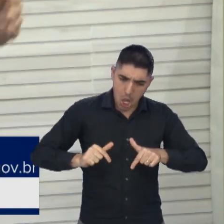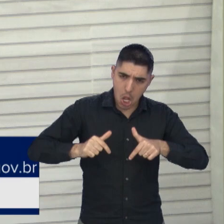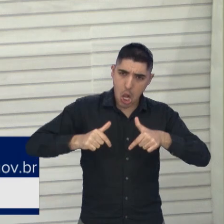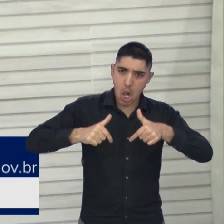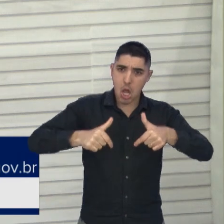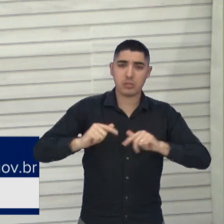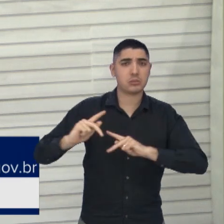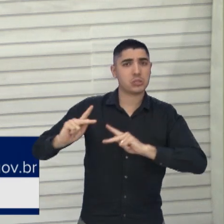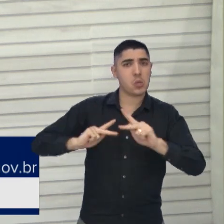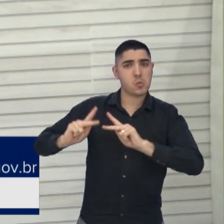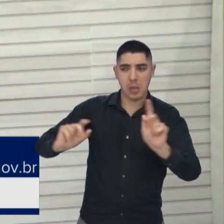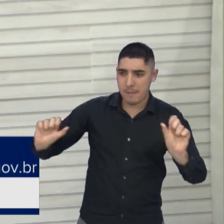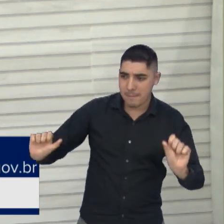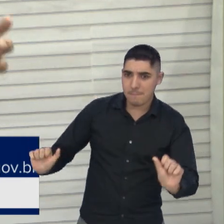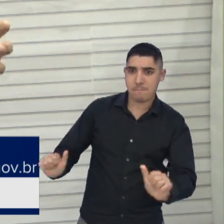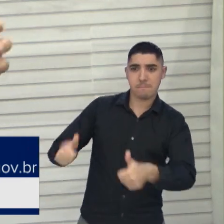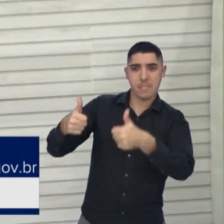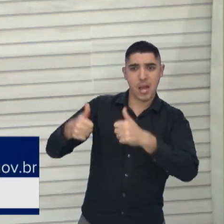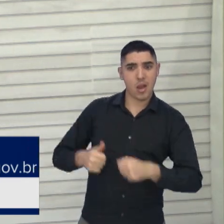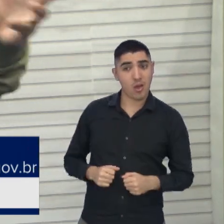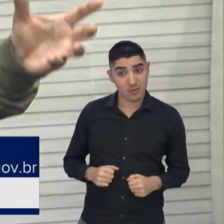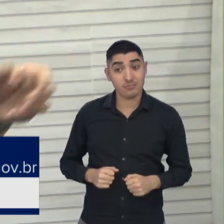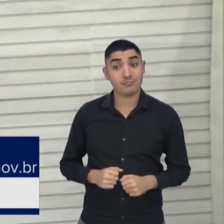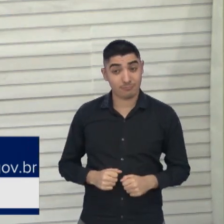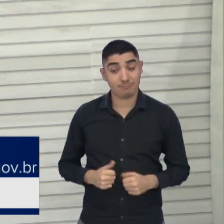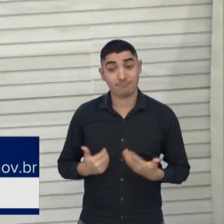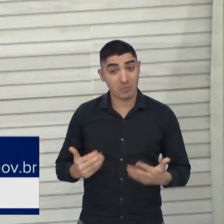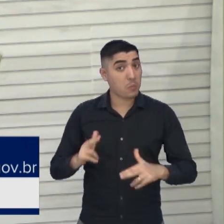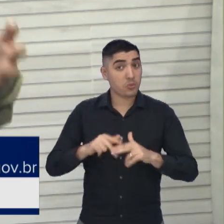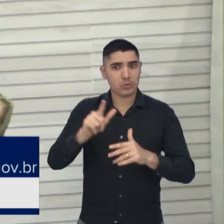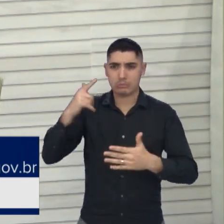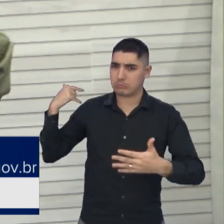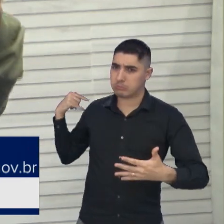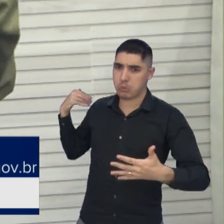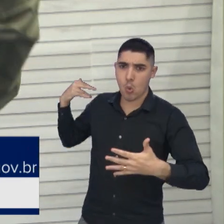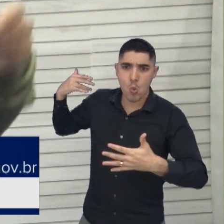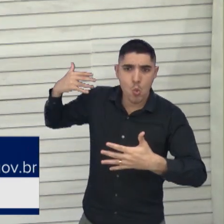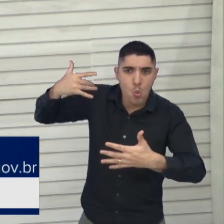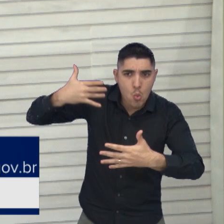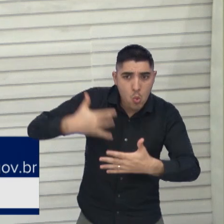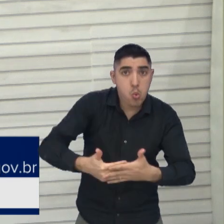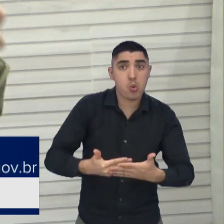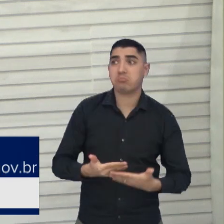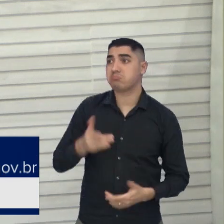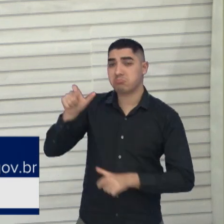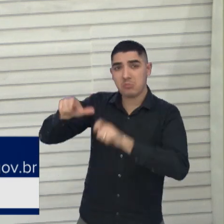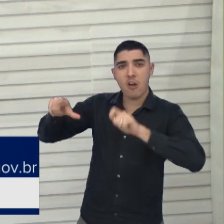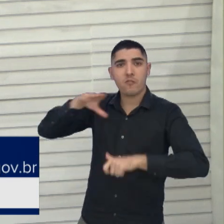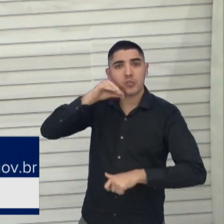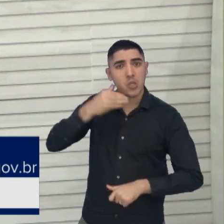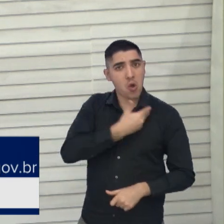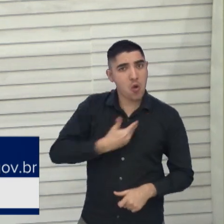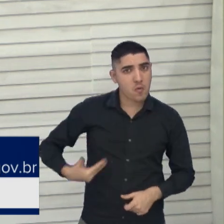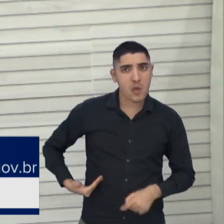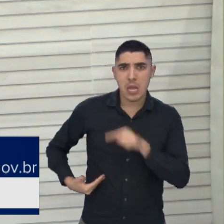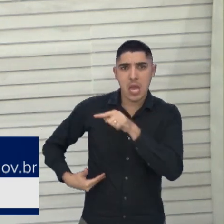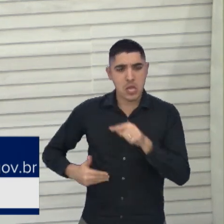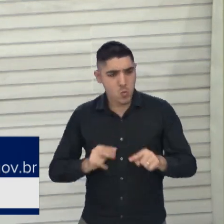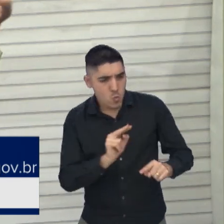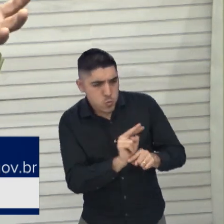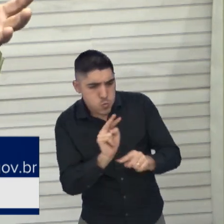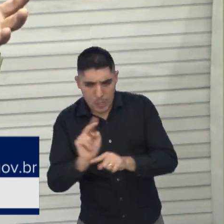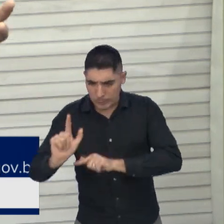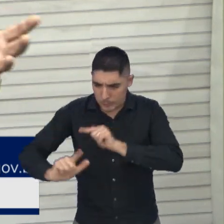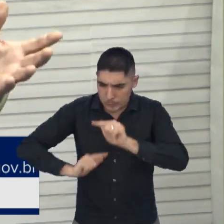vocês construíram isso. Ao longo desse tempo, o trabalho que vocês fazem, cuidando da nossa cidade, e ver